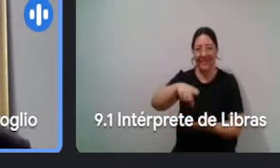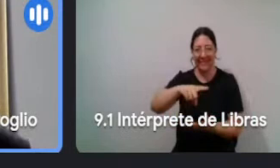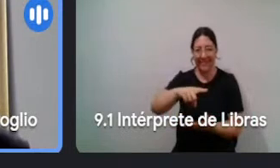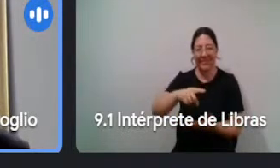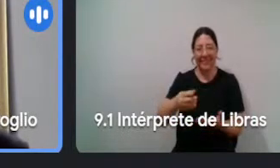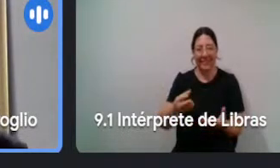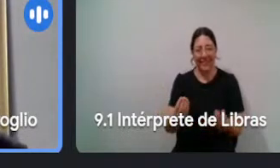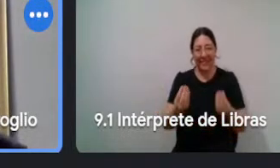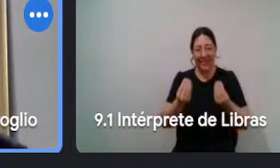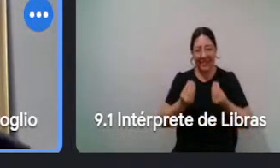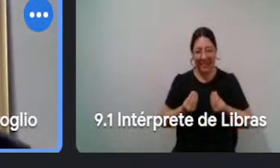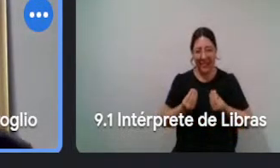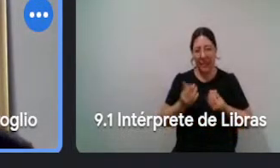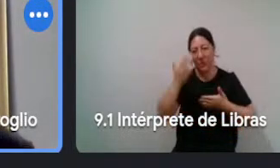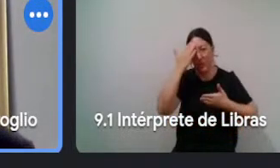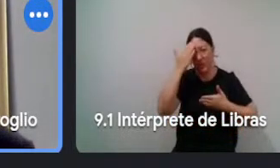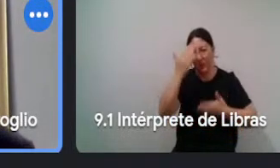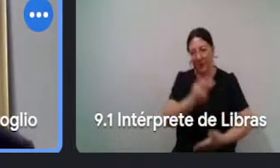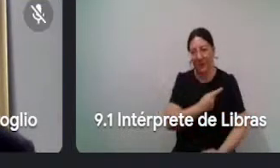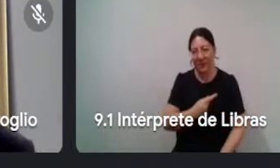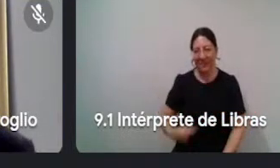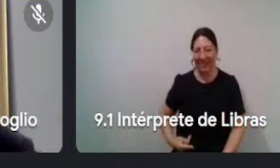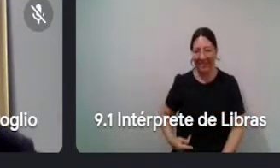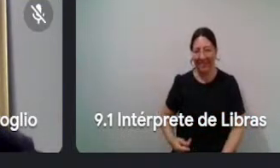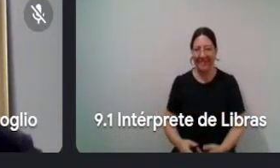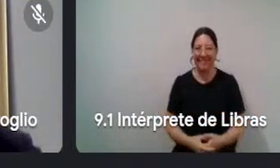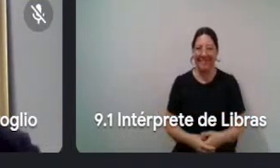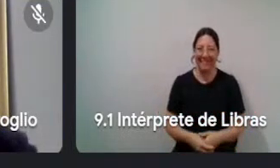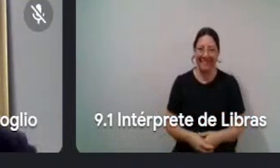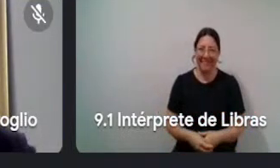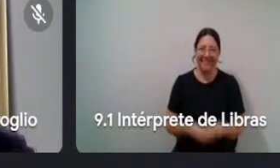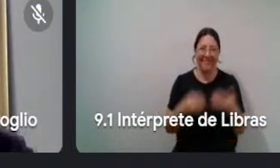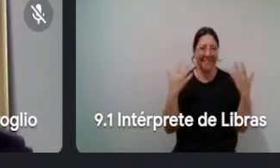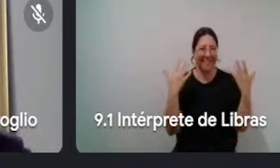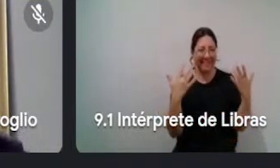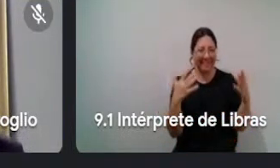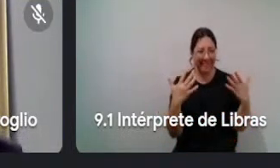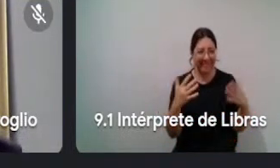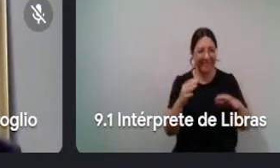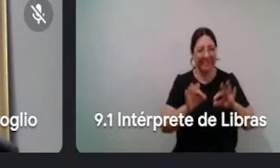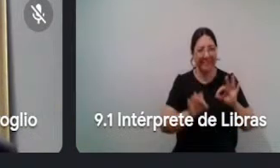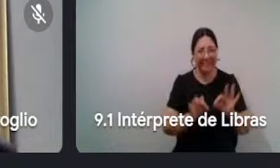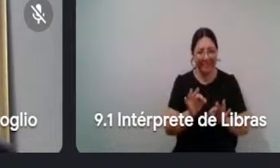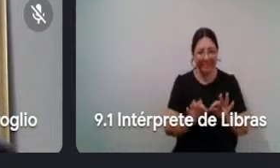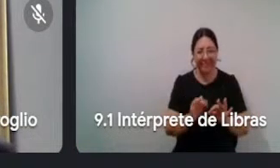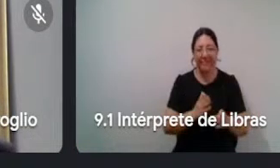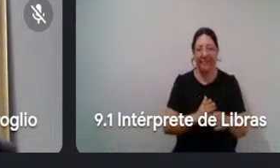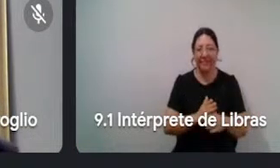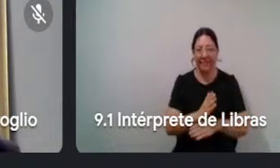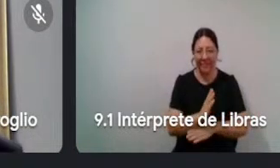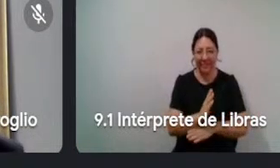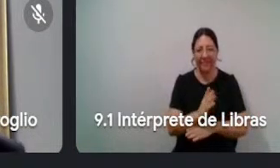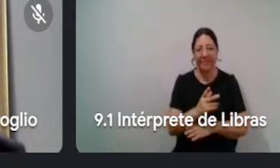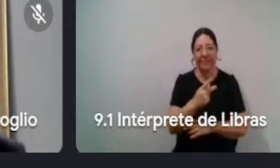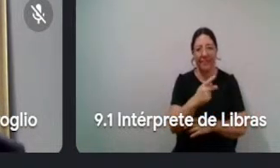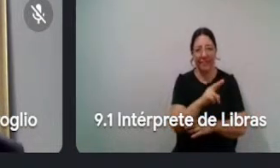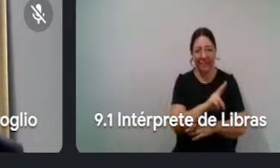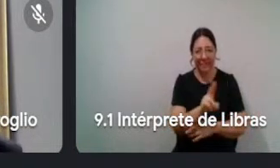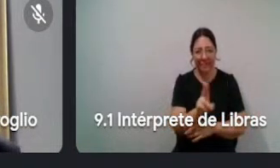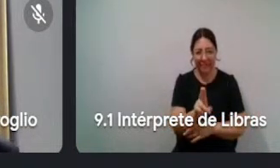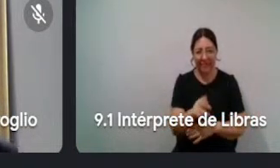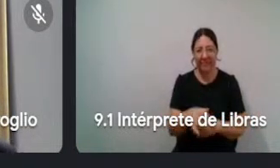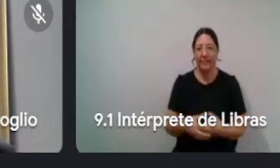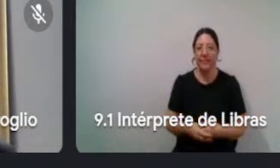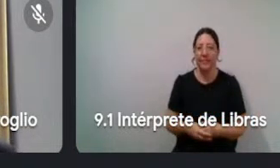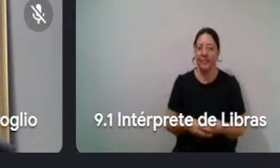Muito obrigado, senhor presidente. Muito, doutor Paim. Parabéns, então, pela aprovação aqui pela corte do seu nome. Tenho